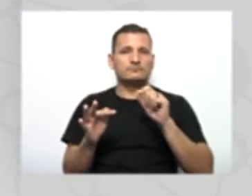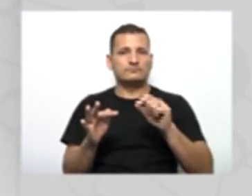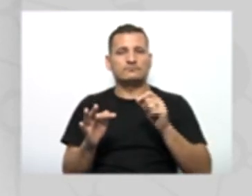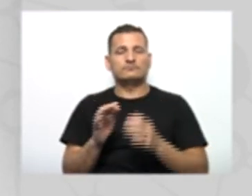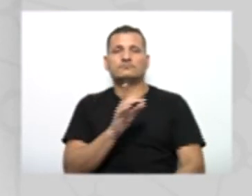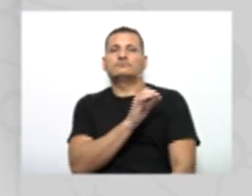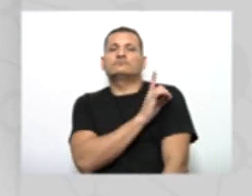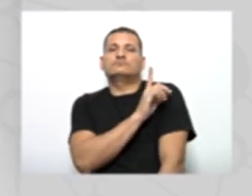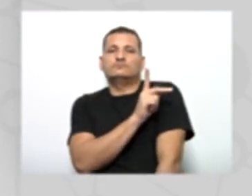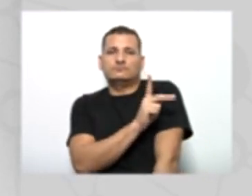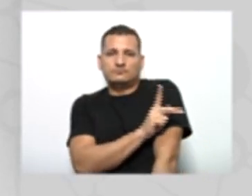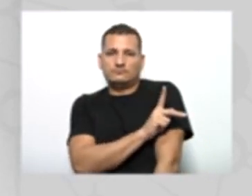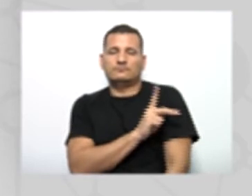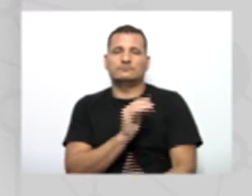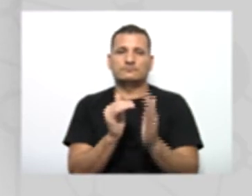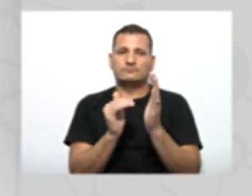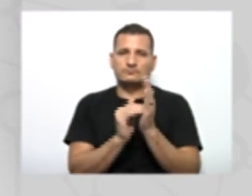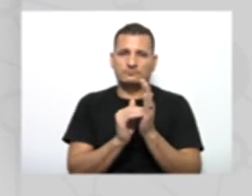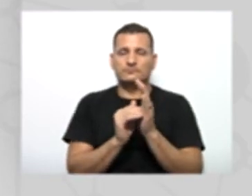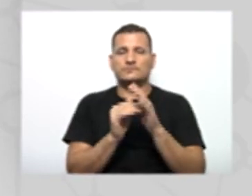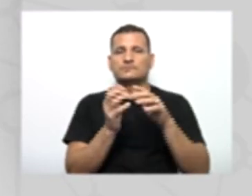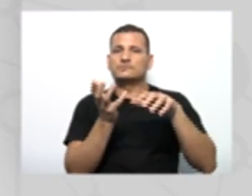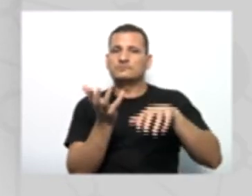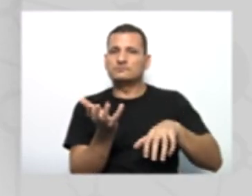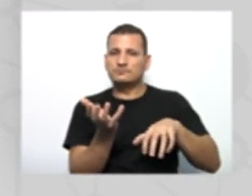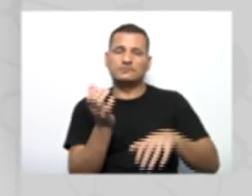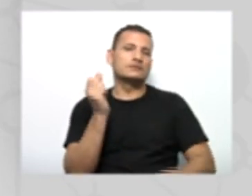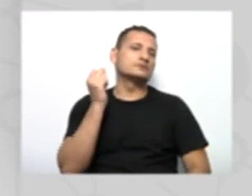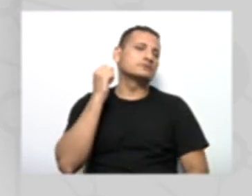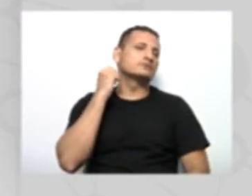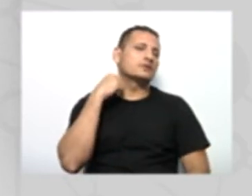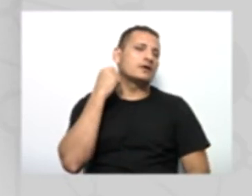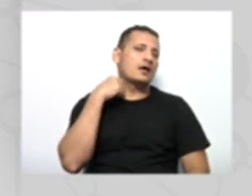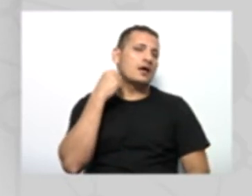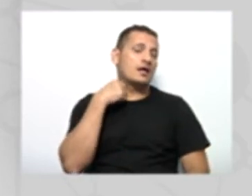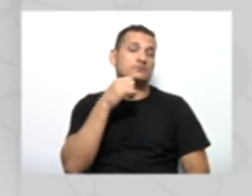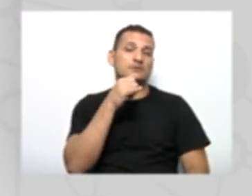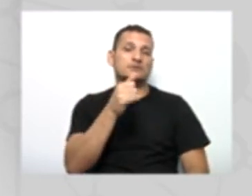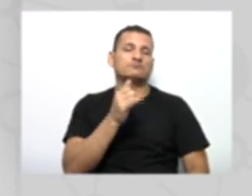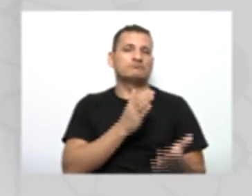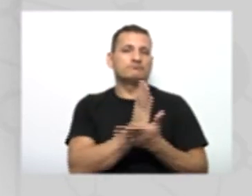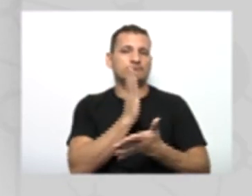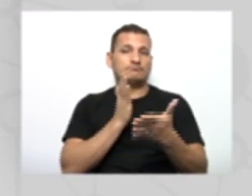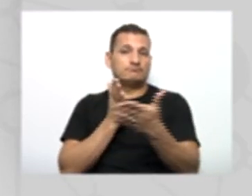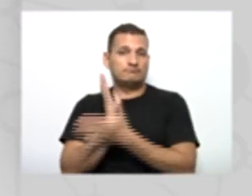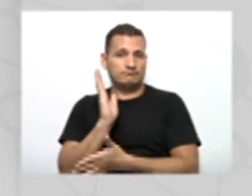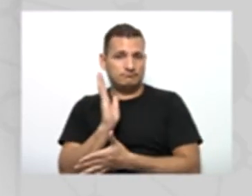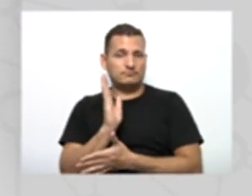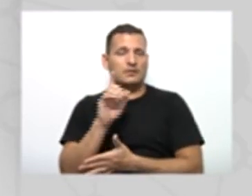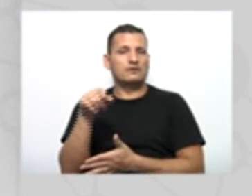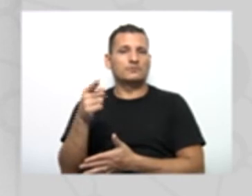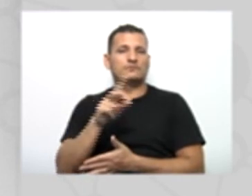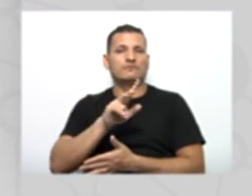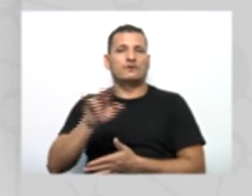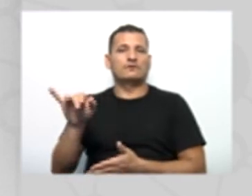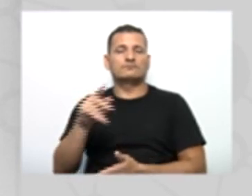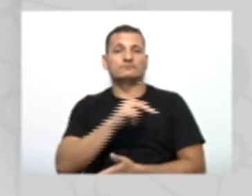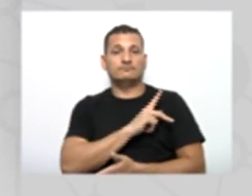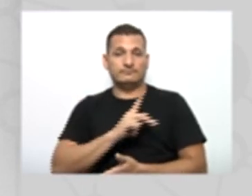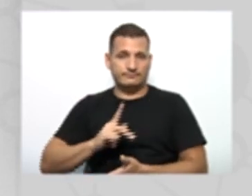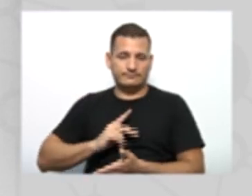propostas dos alunos são muito importantes para a escola, porque às vezes quem está na gestão não tem a